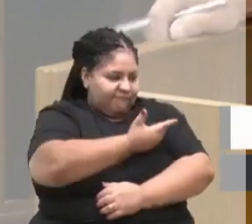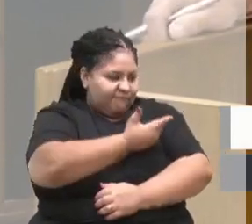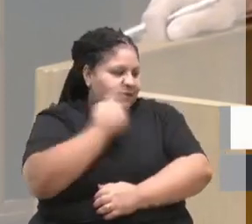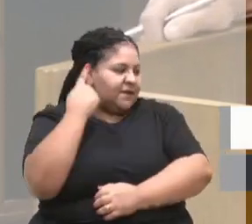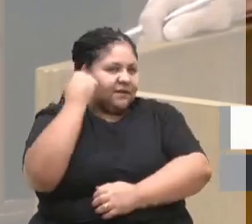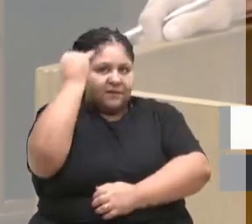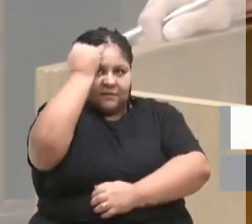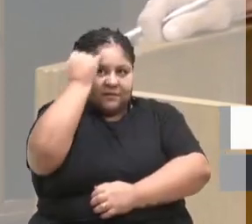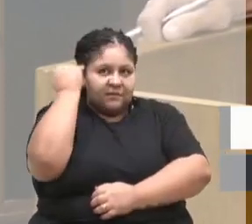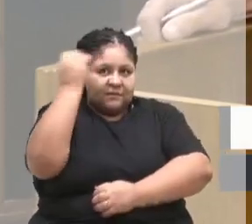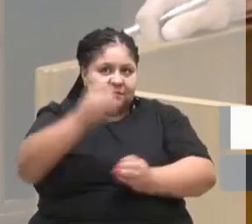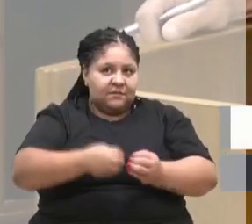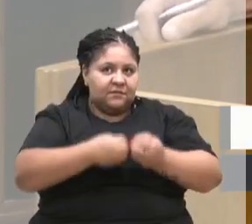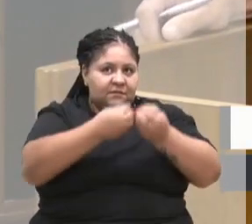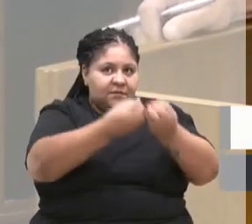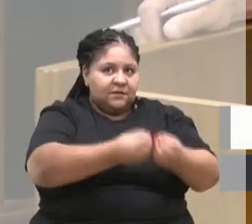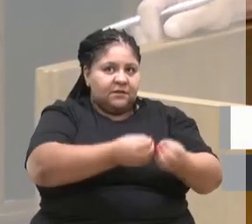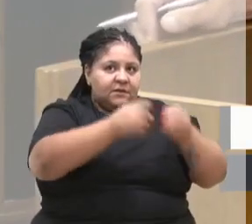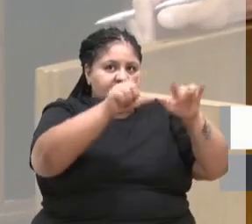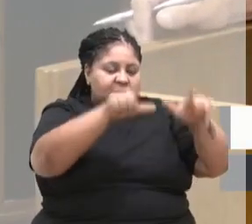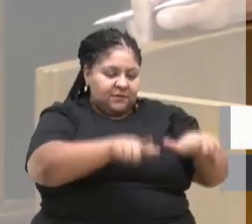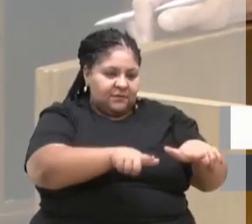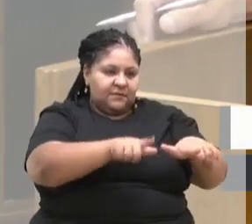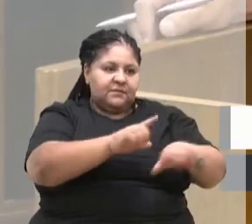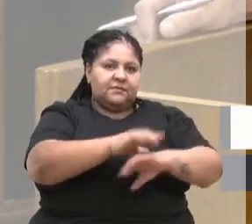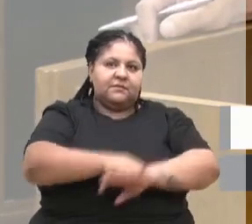D'Ambrós pela cedência do seu espaço.